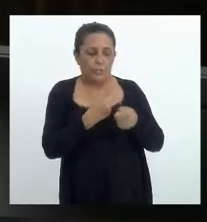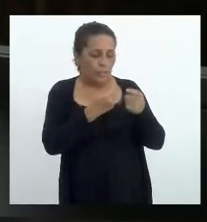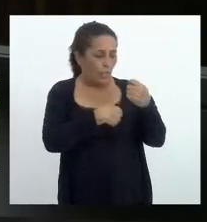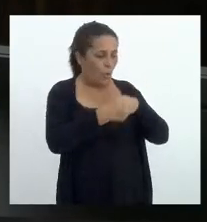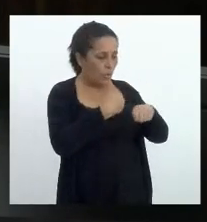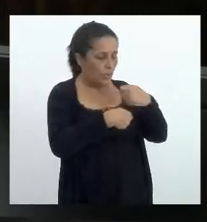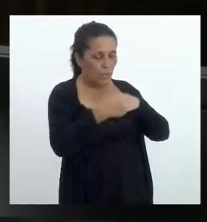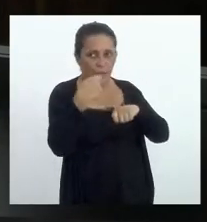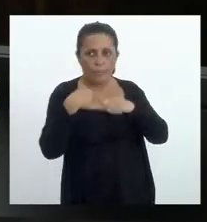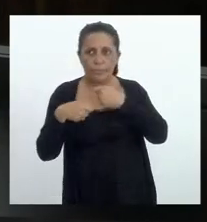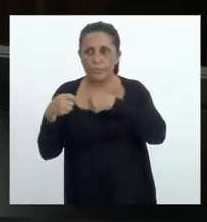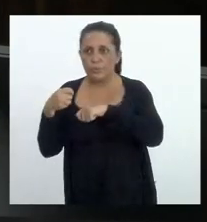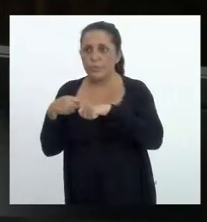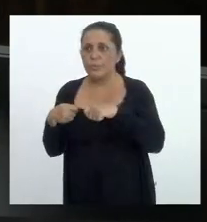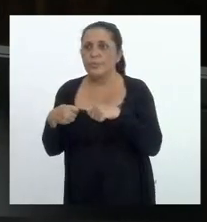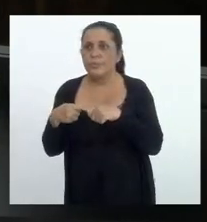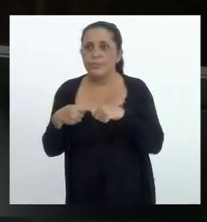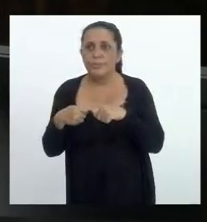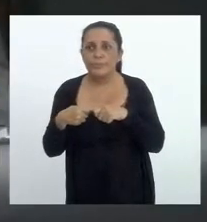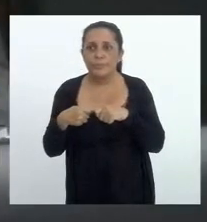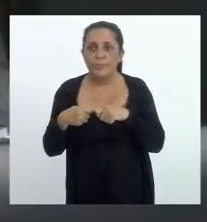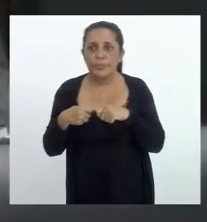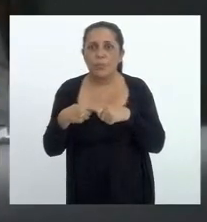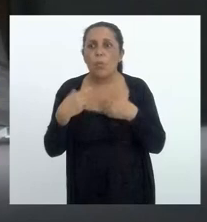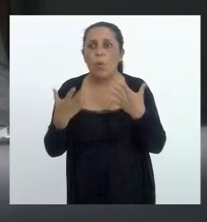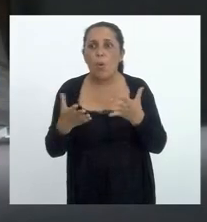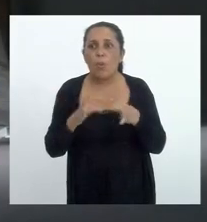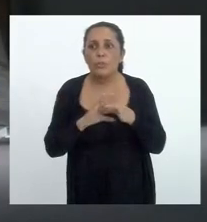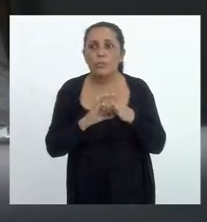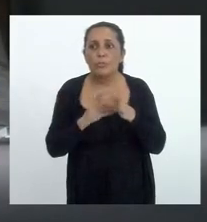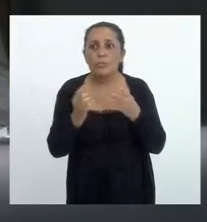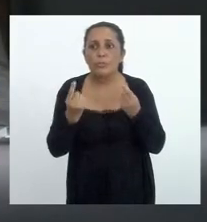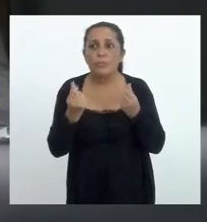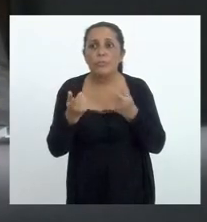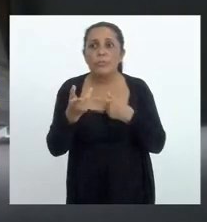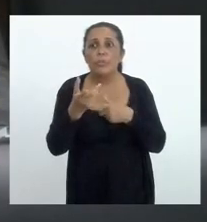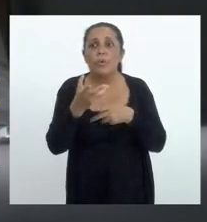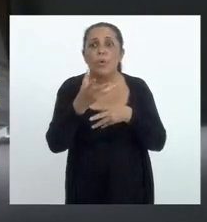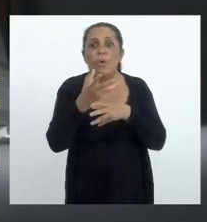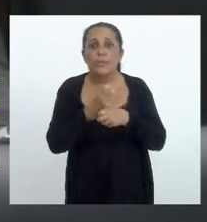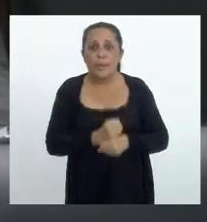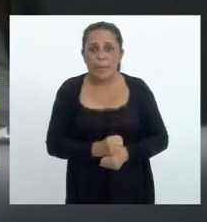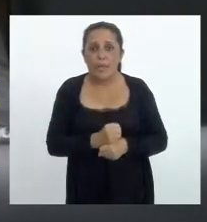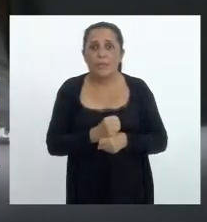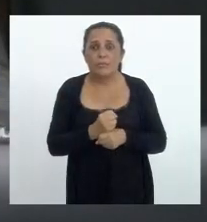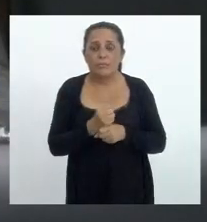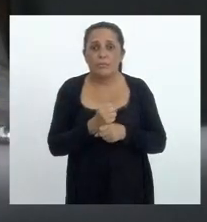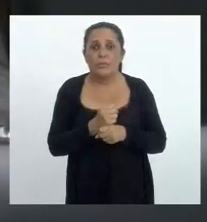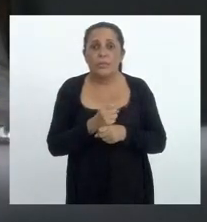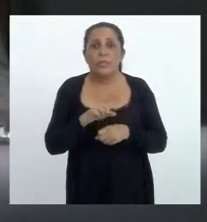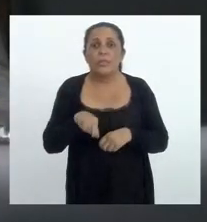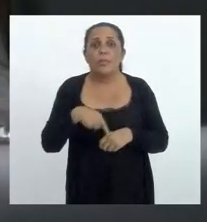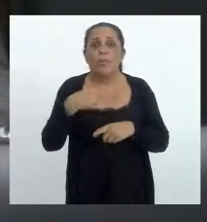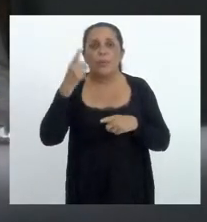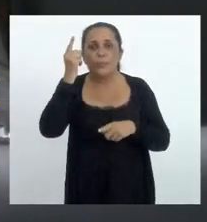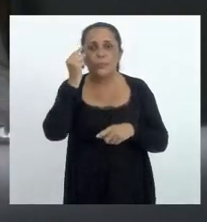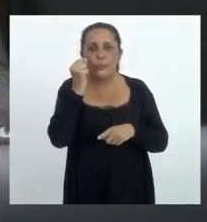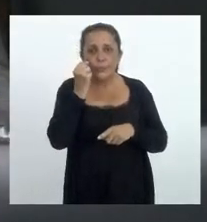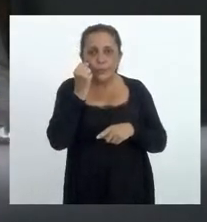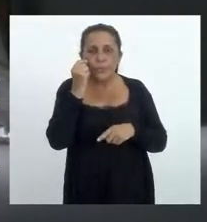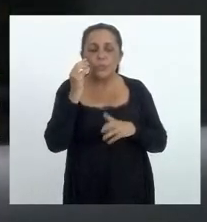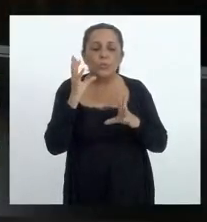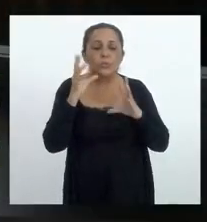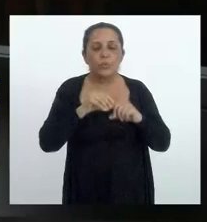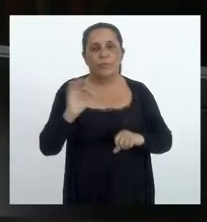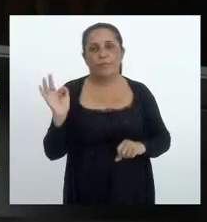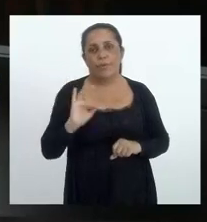negociamos a disponibilização orçamentária e depois que a gente conseguiu dar uma respirada, todas as